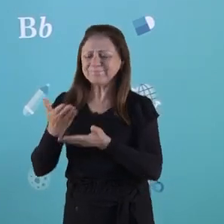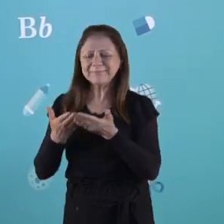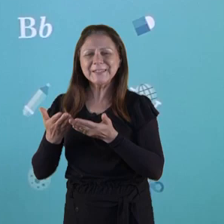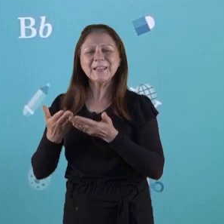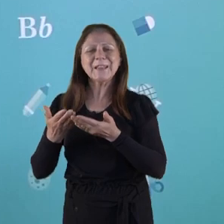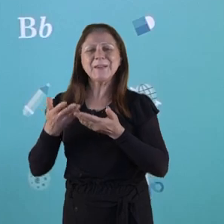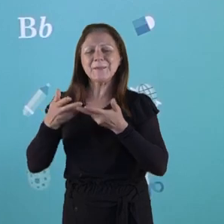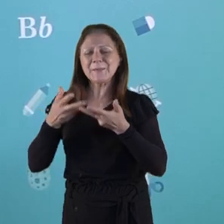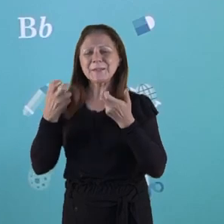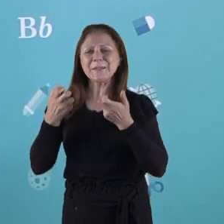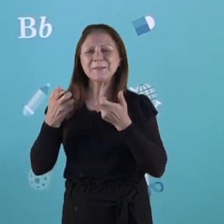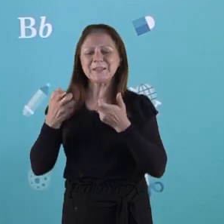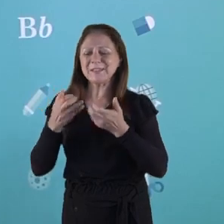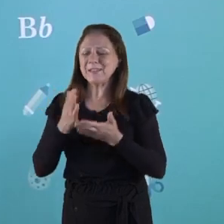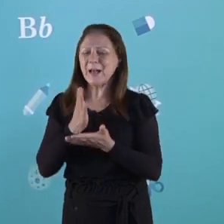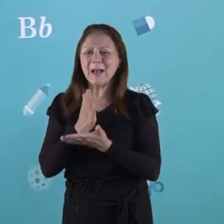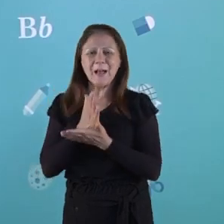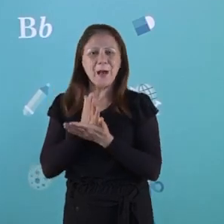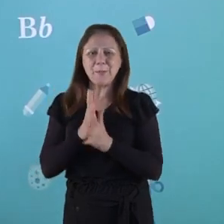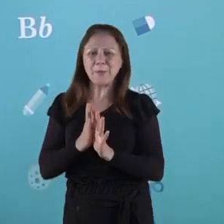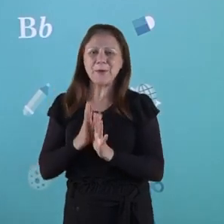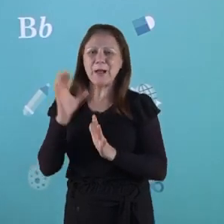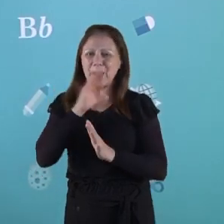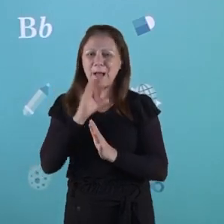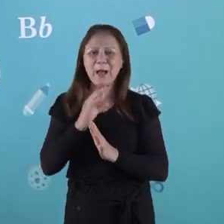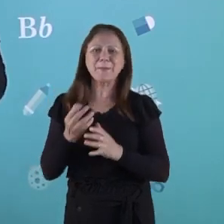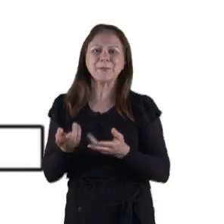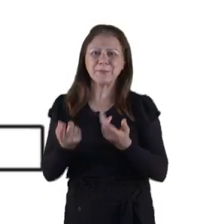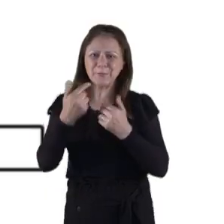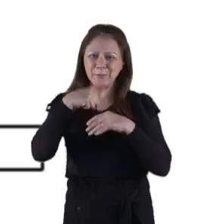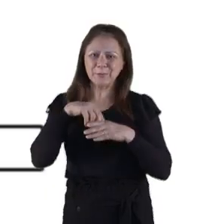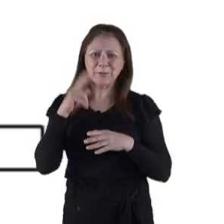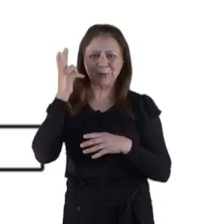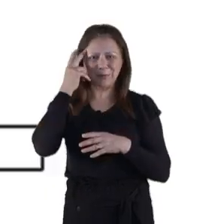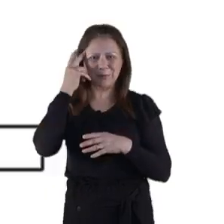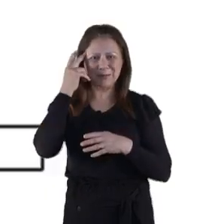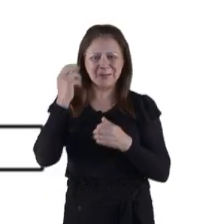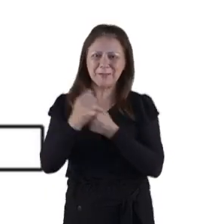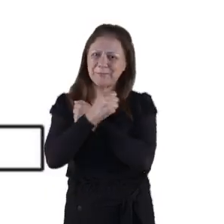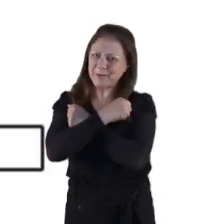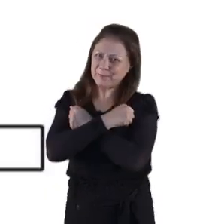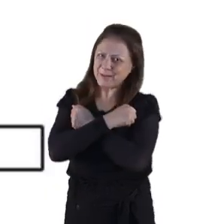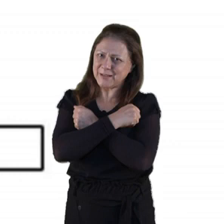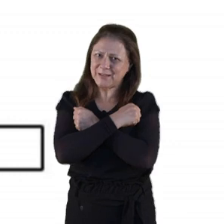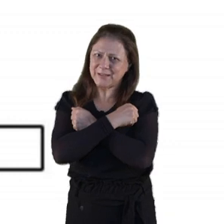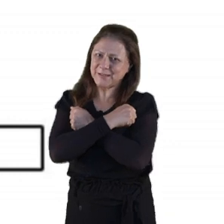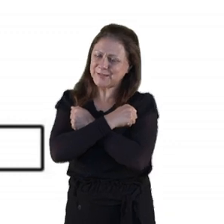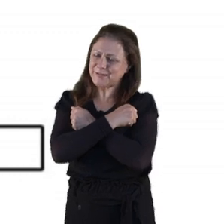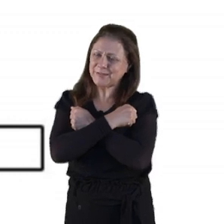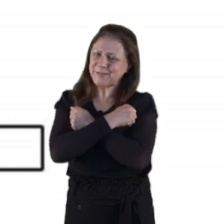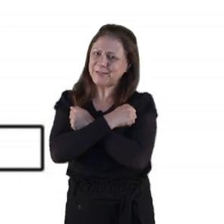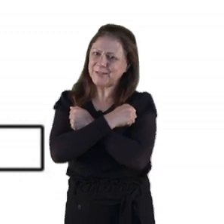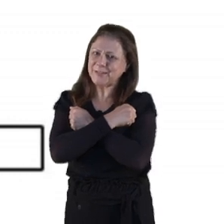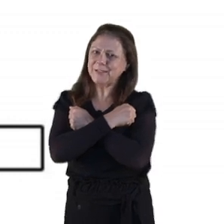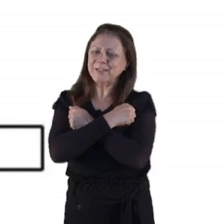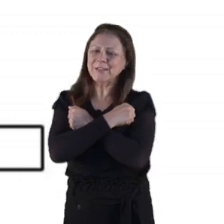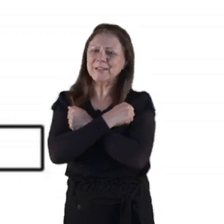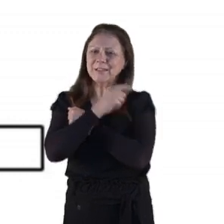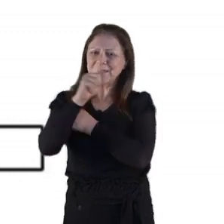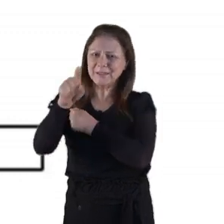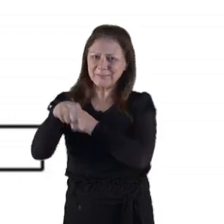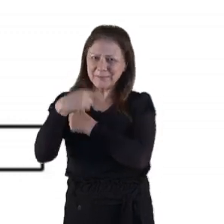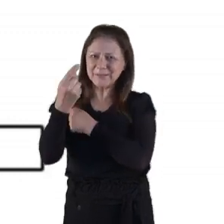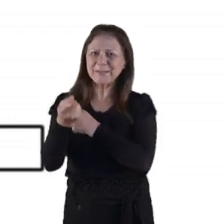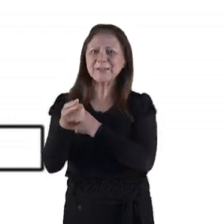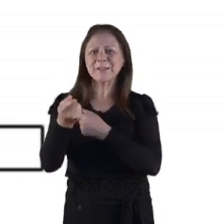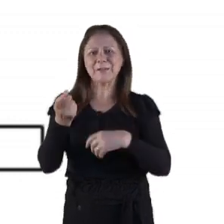tristeza, ela é passageira e daqui a pouco tudo volta ao normal, tá bom? Então, vou deixar para vocês aqui um abraço virtual e que daqui a pouquinho a gente se